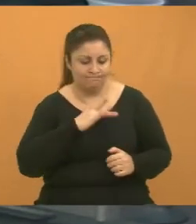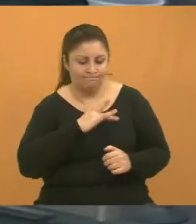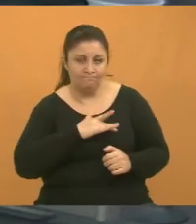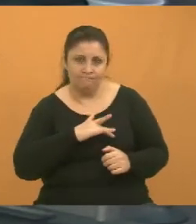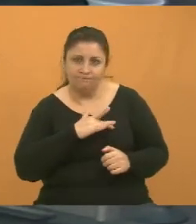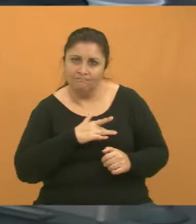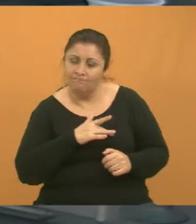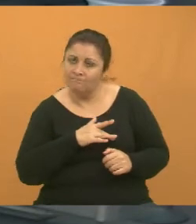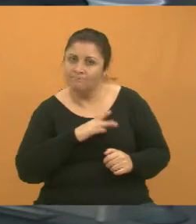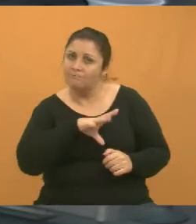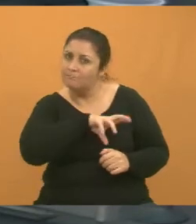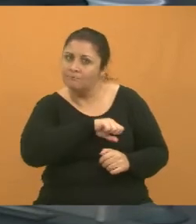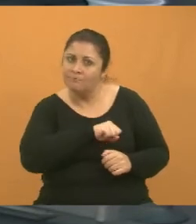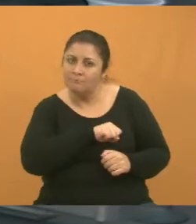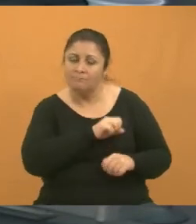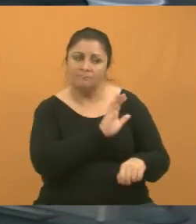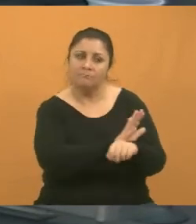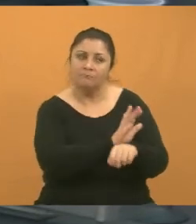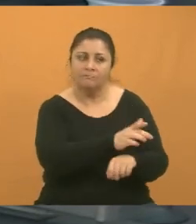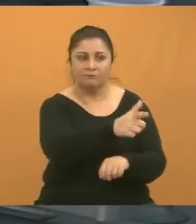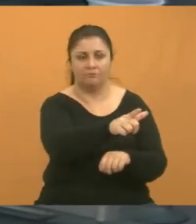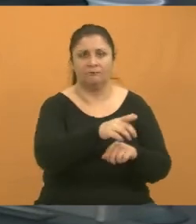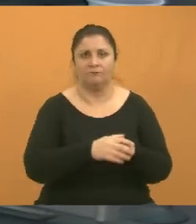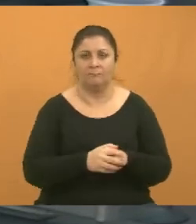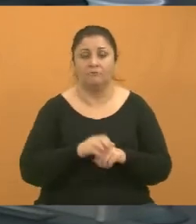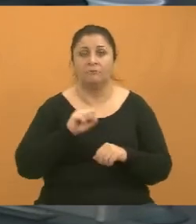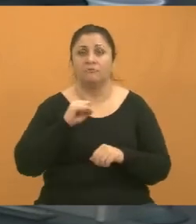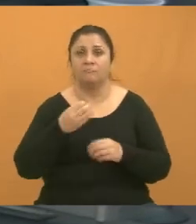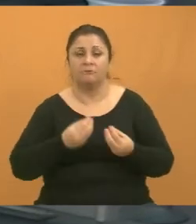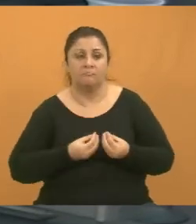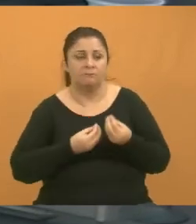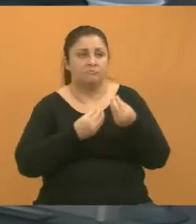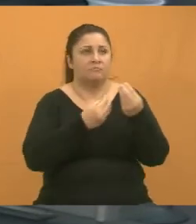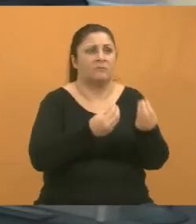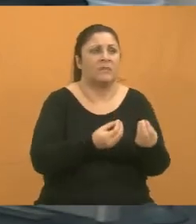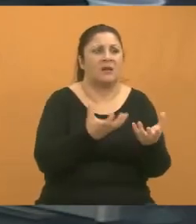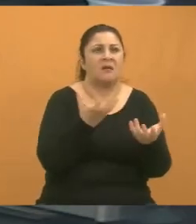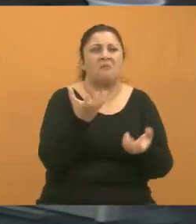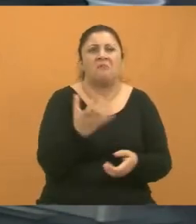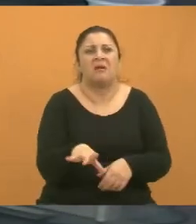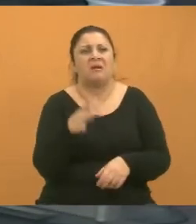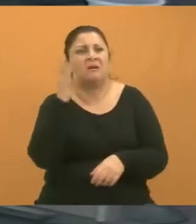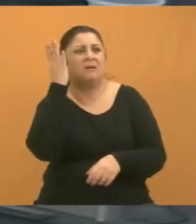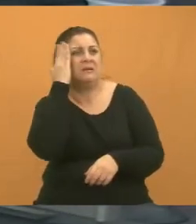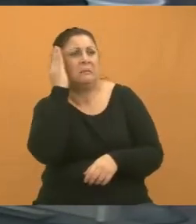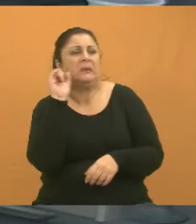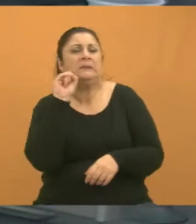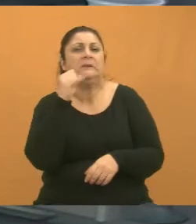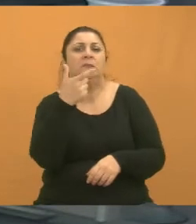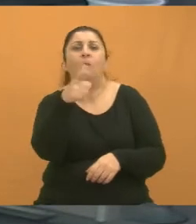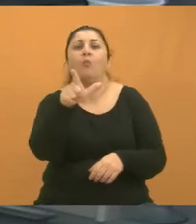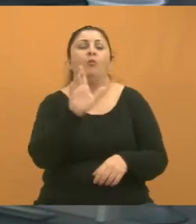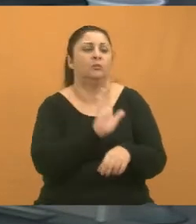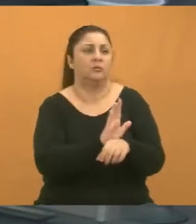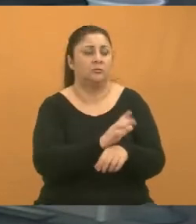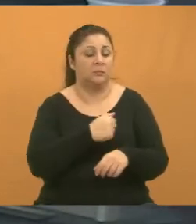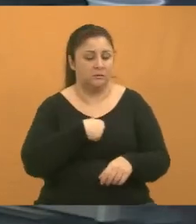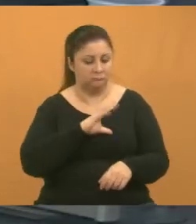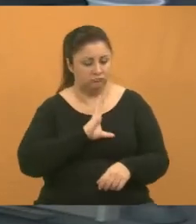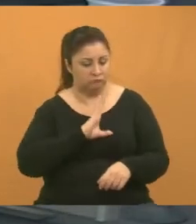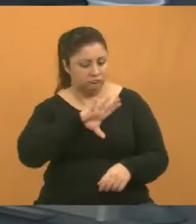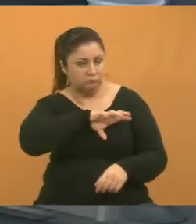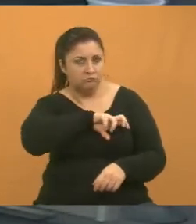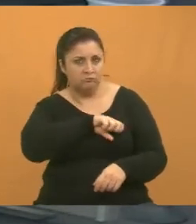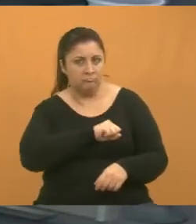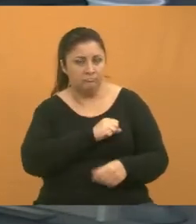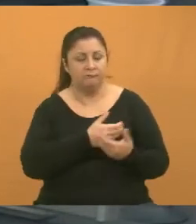solidariedade e amor, não é? Ao próximo. Quando eu vou doar alguma coisa, eu não quero saber se ela tem ajuda de outra entidade. Eu faço aquilo por amor. Não é?